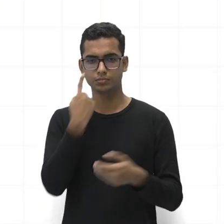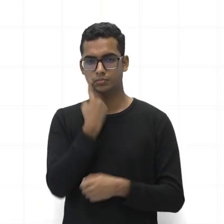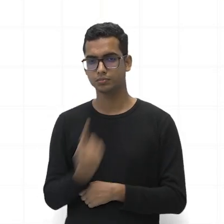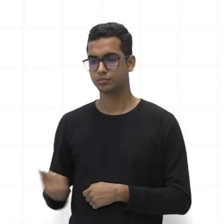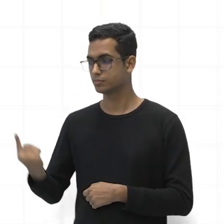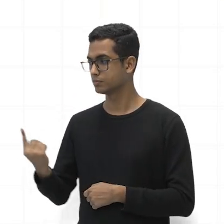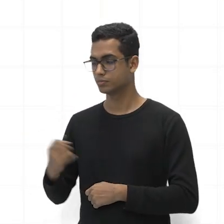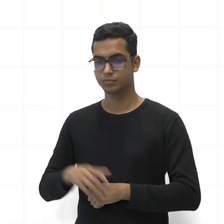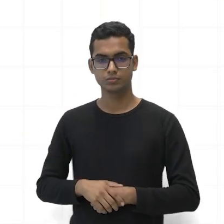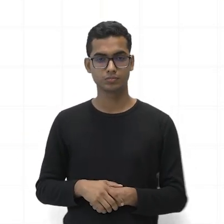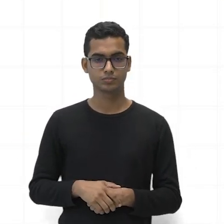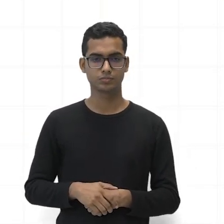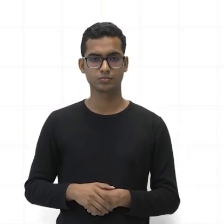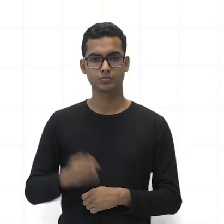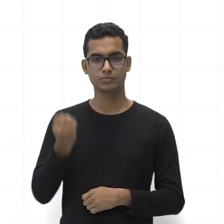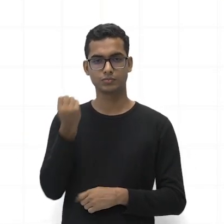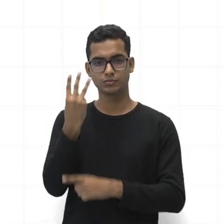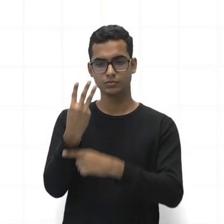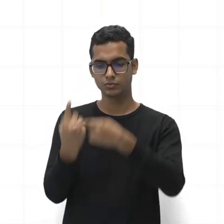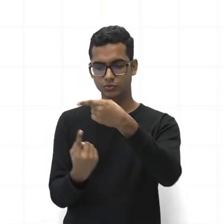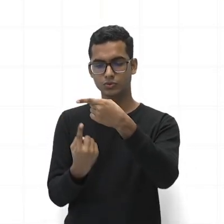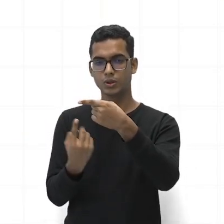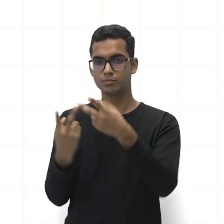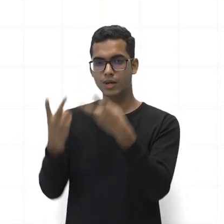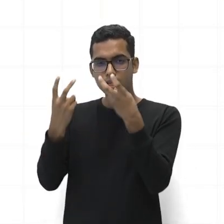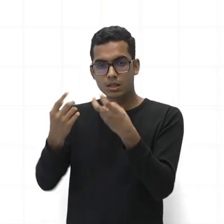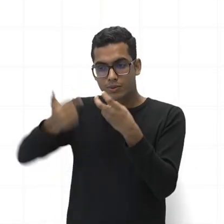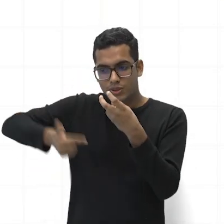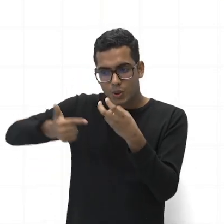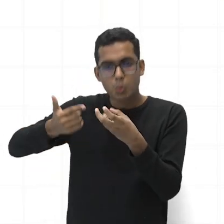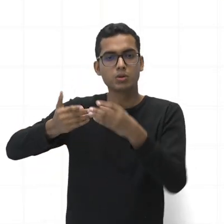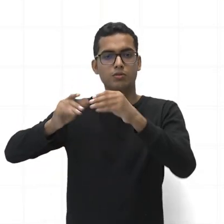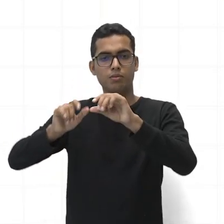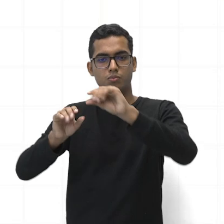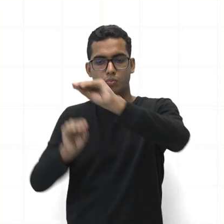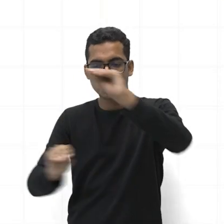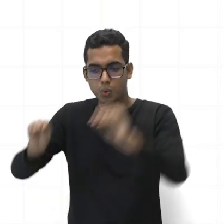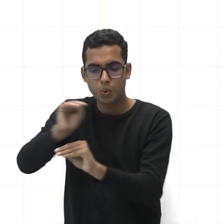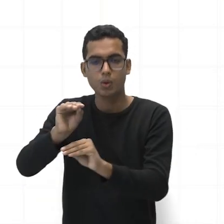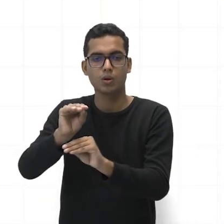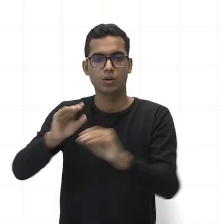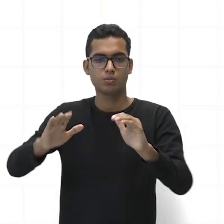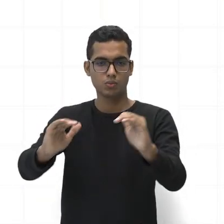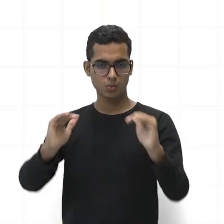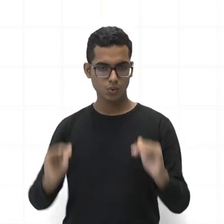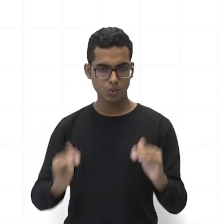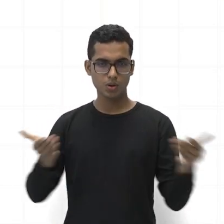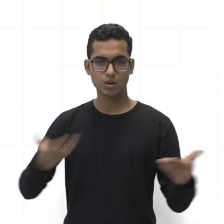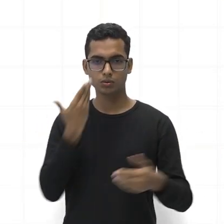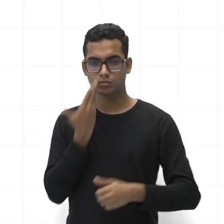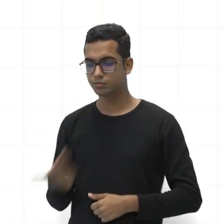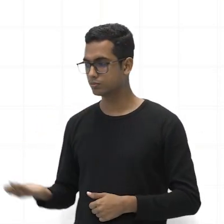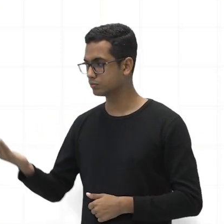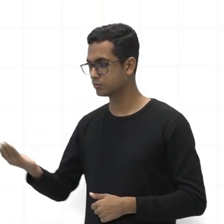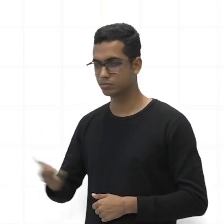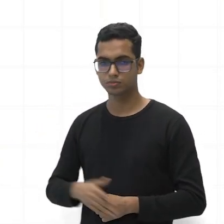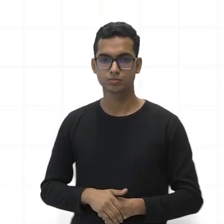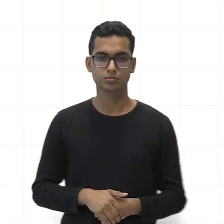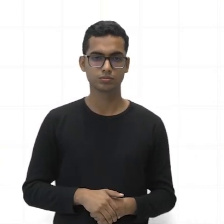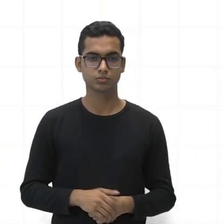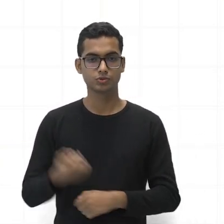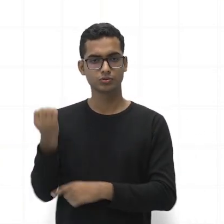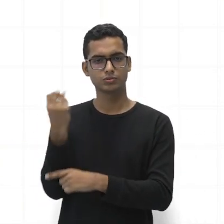o numerador, tá bom? Que é o denominador se transforma no numerador, e o 3, ó, virou denominador. Tudo bem? É como se